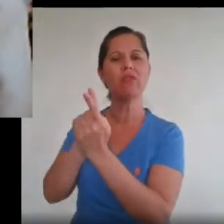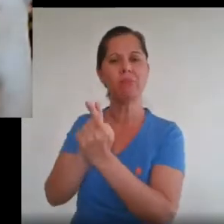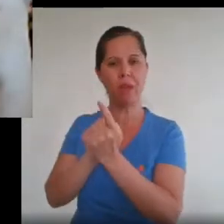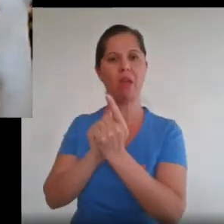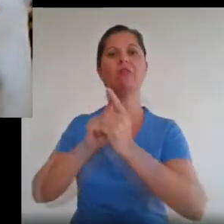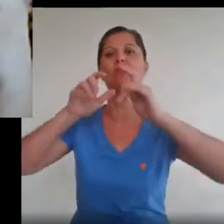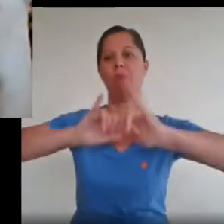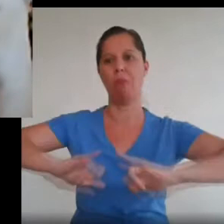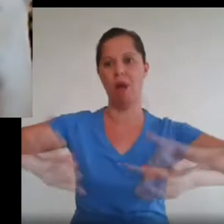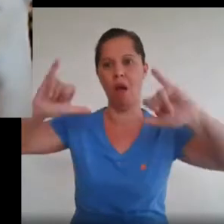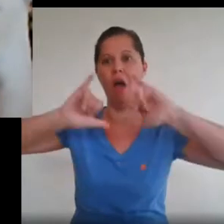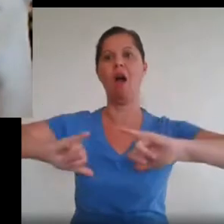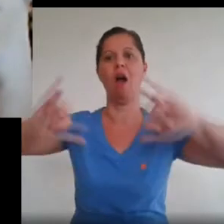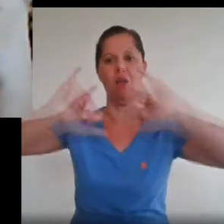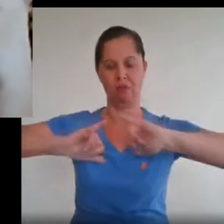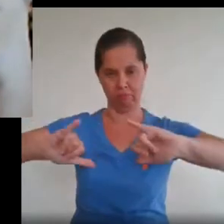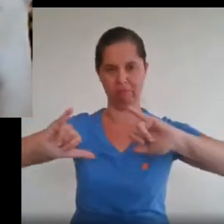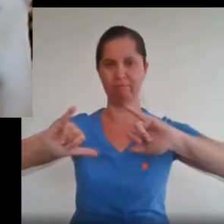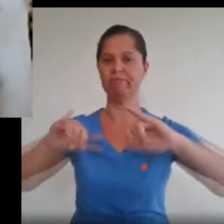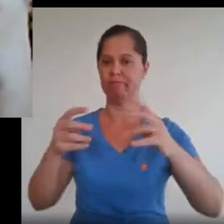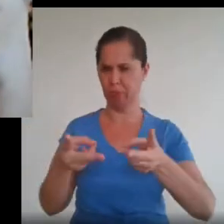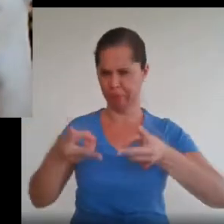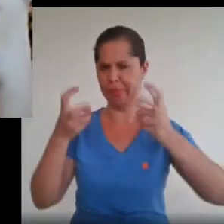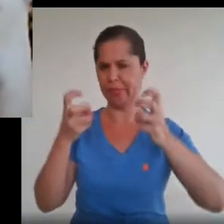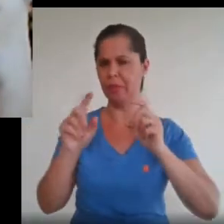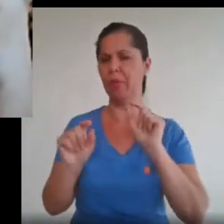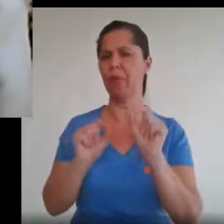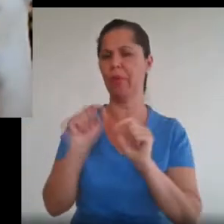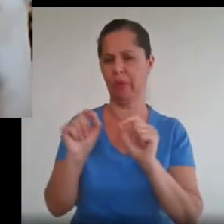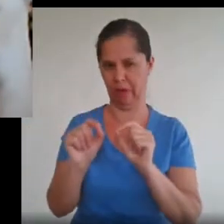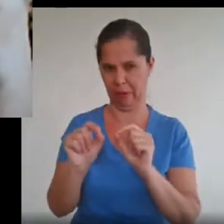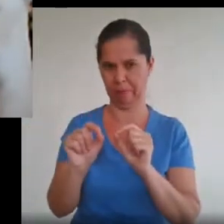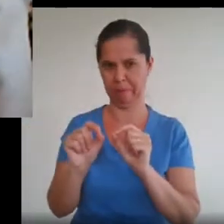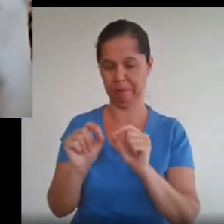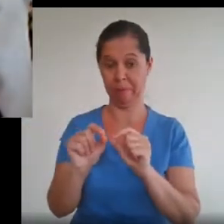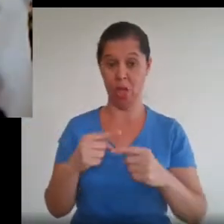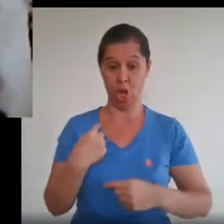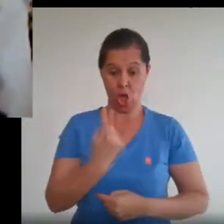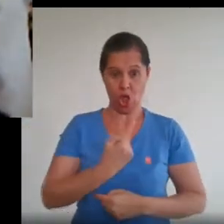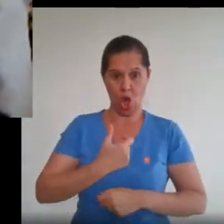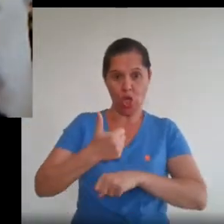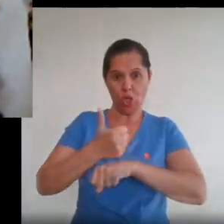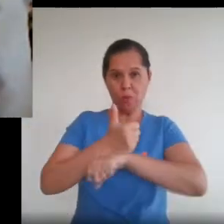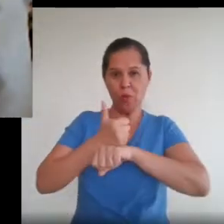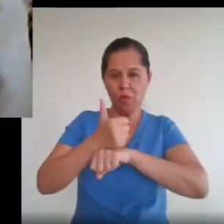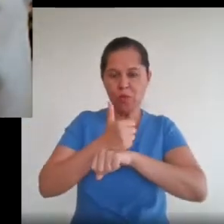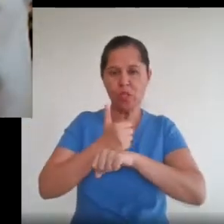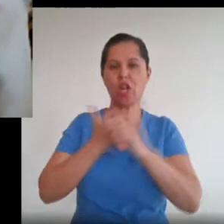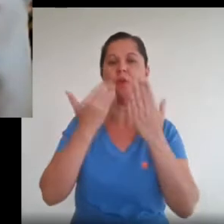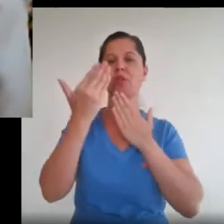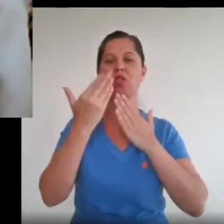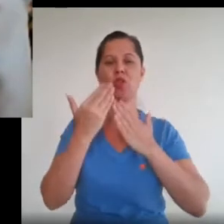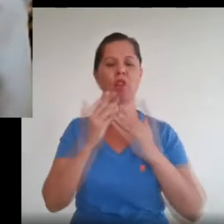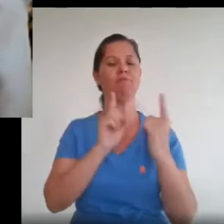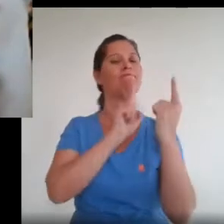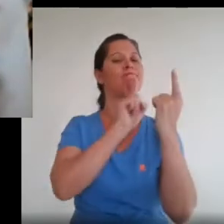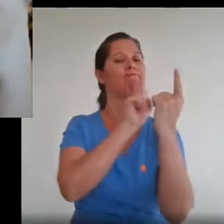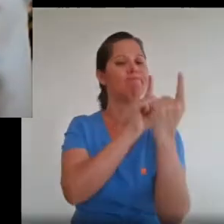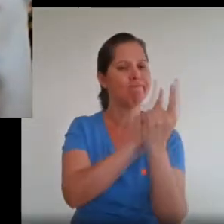bastante divulgação dos atendimentos. Então, veja, enquanto nós nos preocupávamos em dar